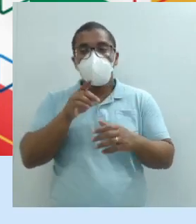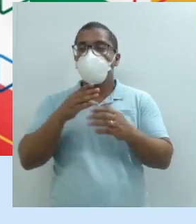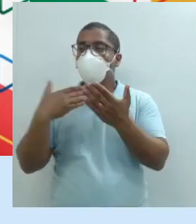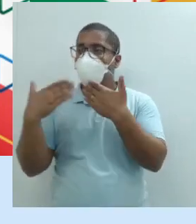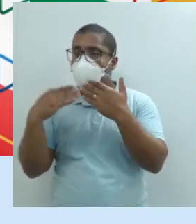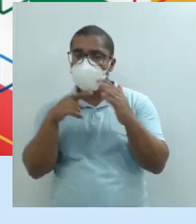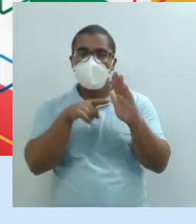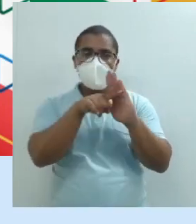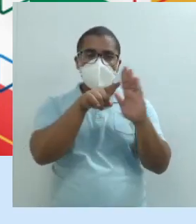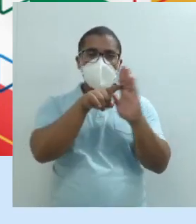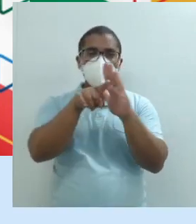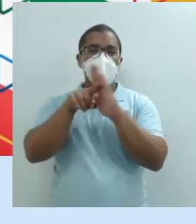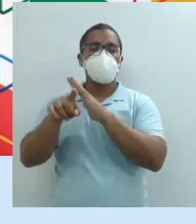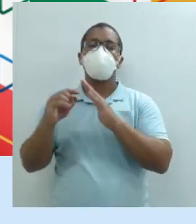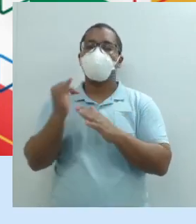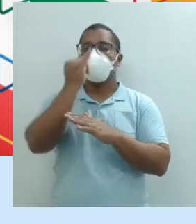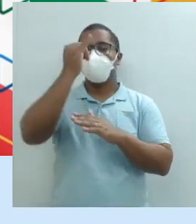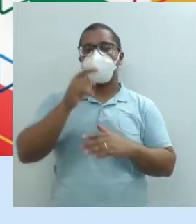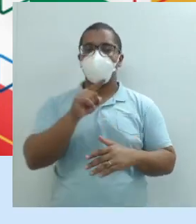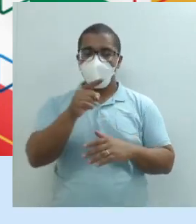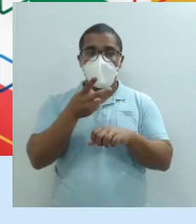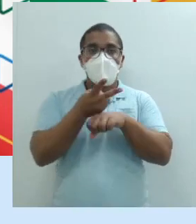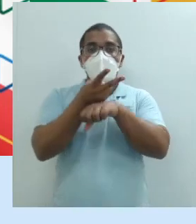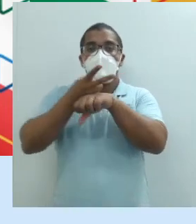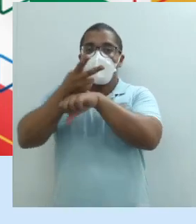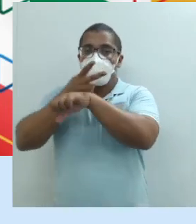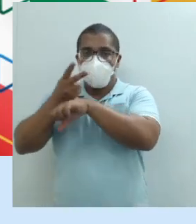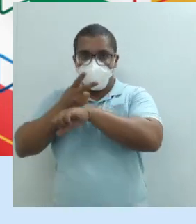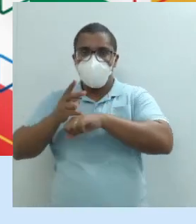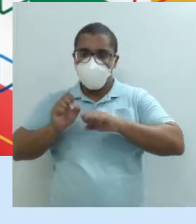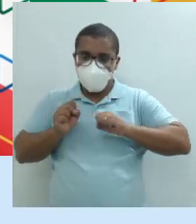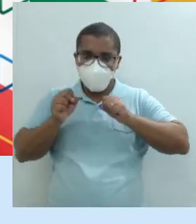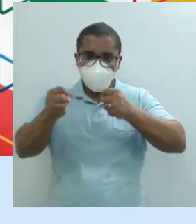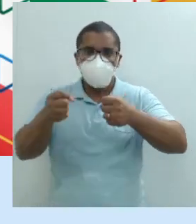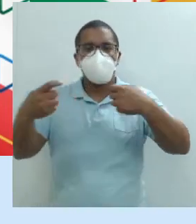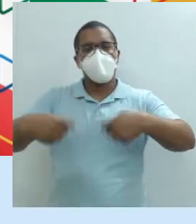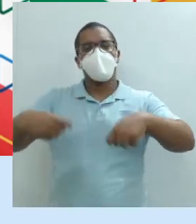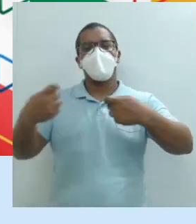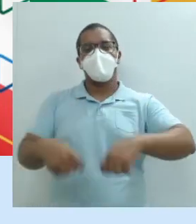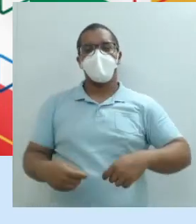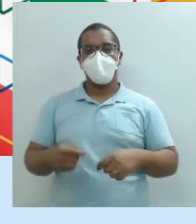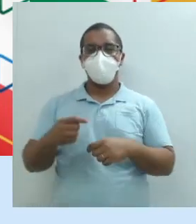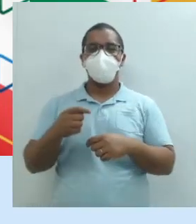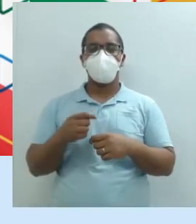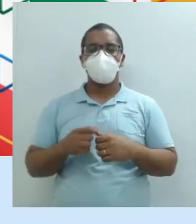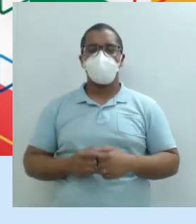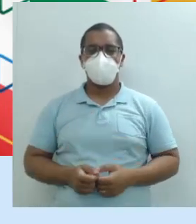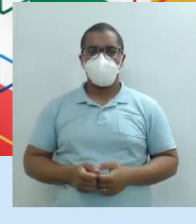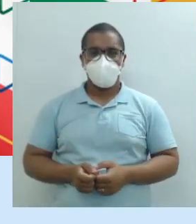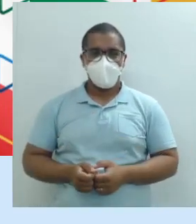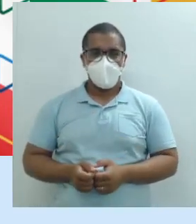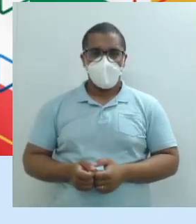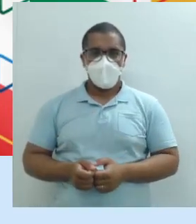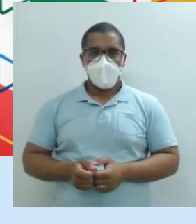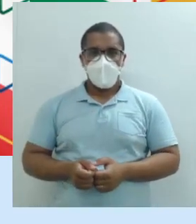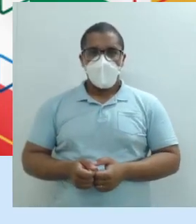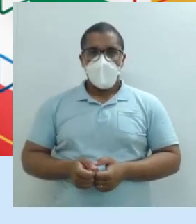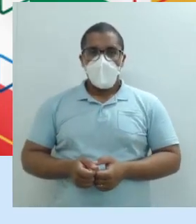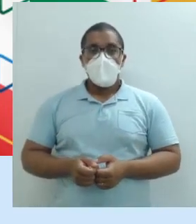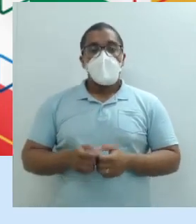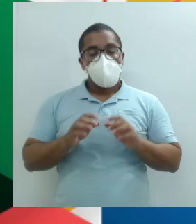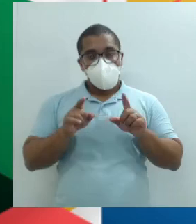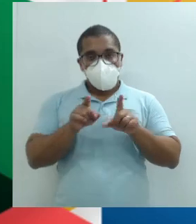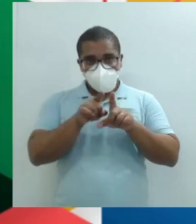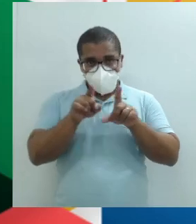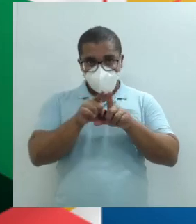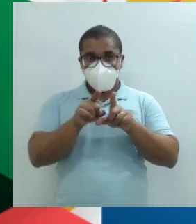se colocar nessa situação de busca, né, ser proativo para buscar essas informações. E aí veja,